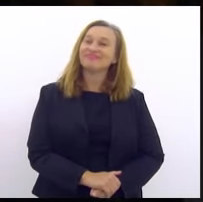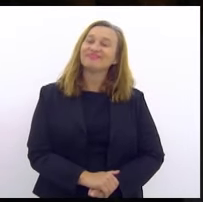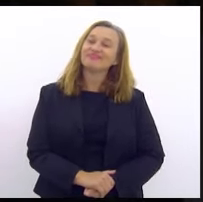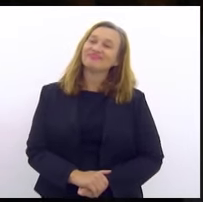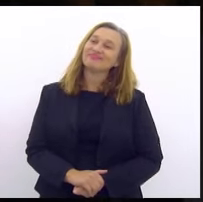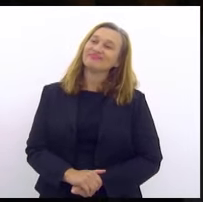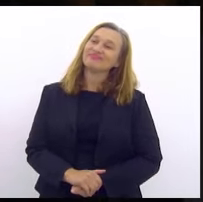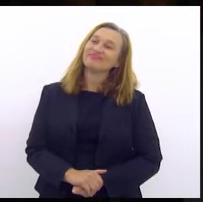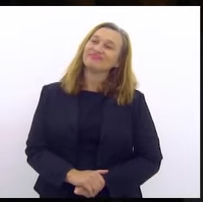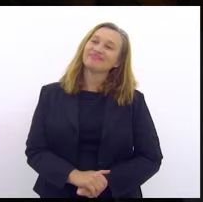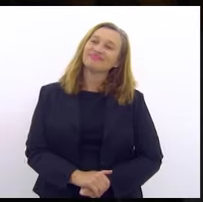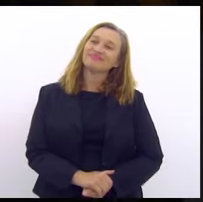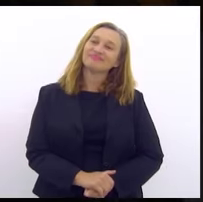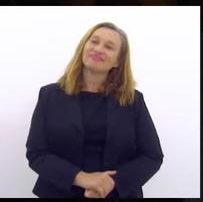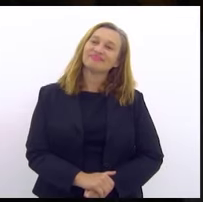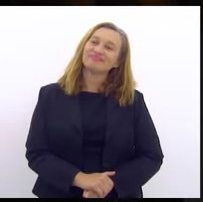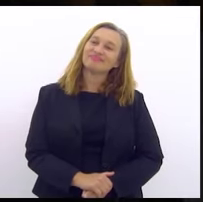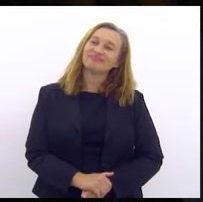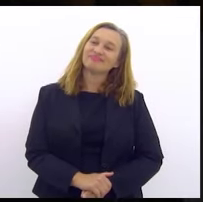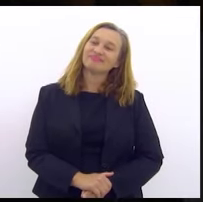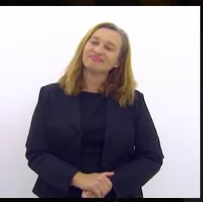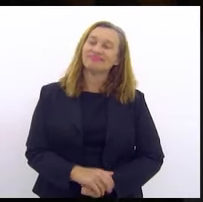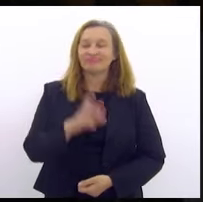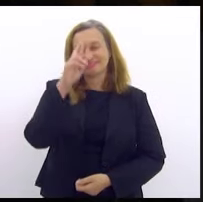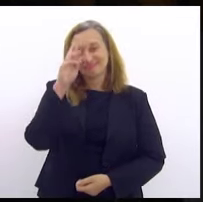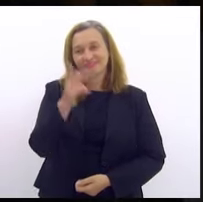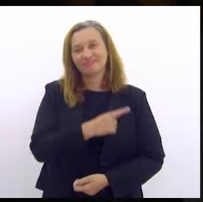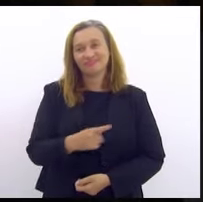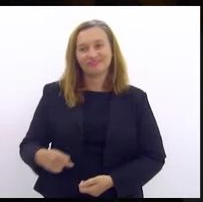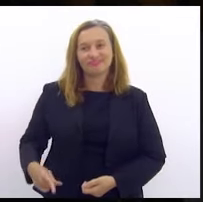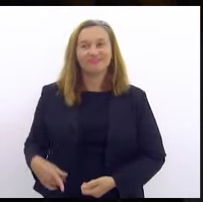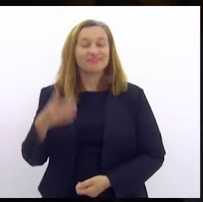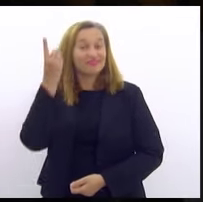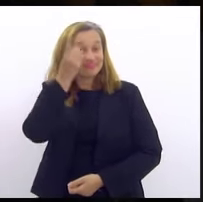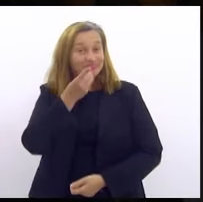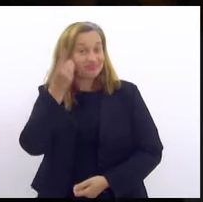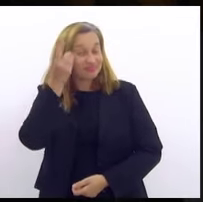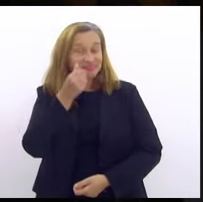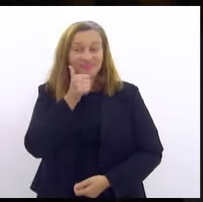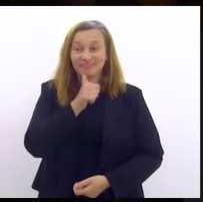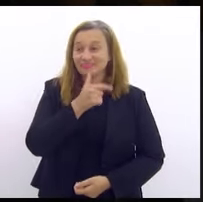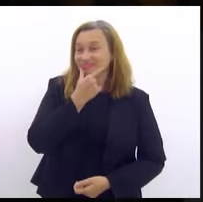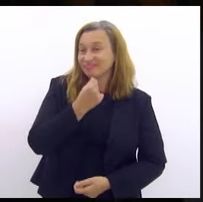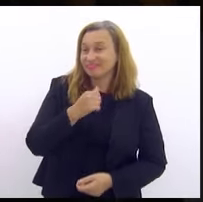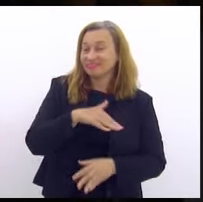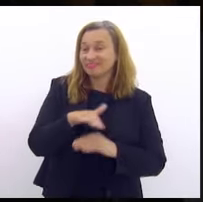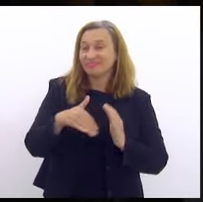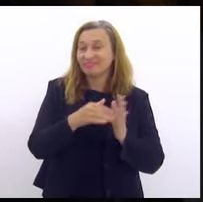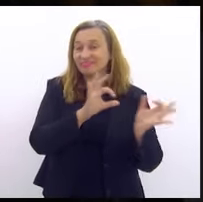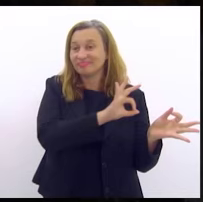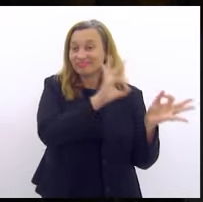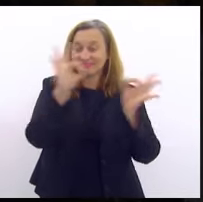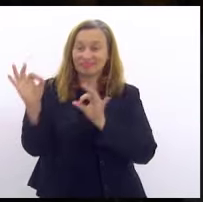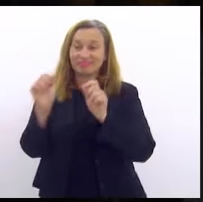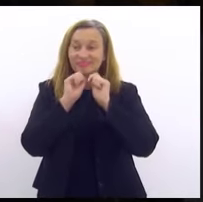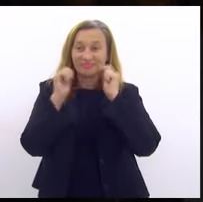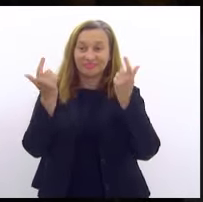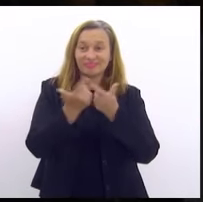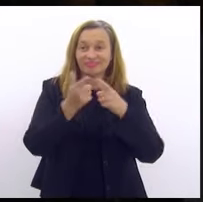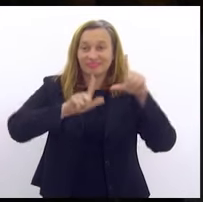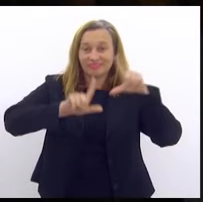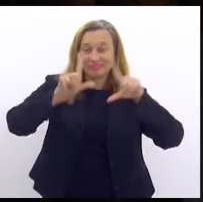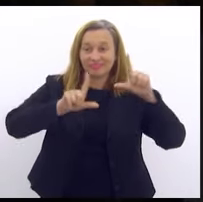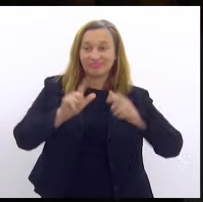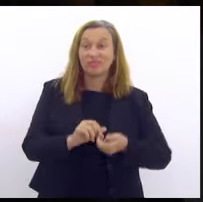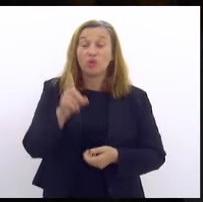presidente. Vou ver tua fala lá de cima, tá, Flávio? Senhor presidente, deputados, deputadas e todos aqueles que nos assistem pela TV Alerj.